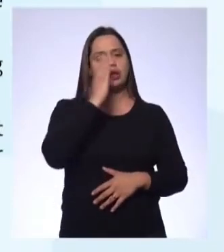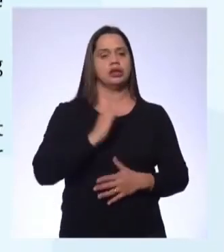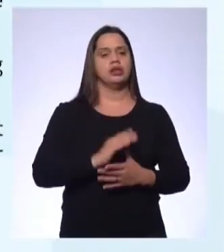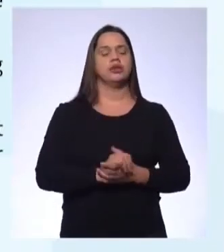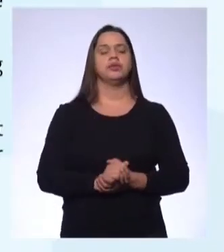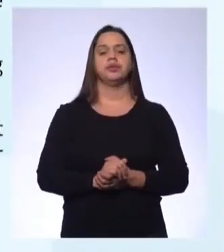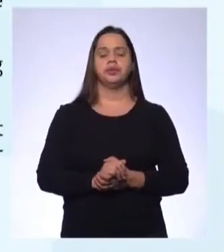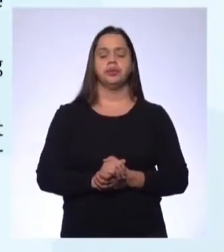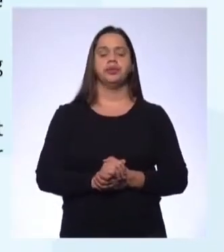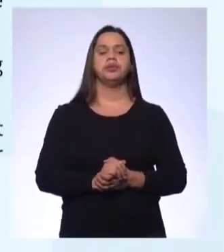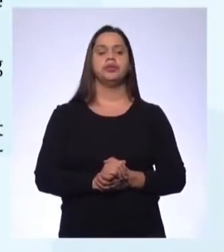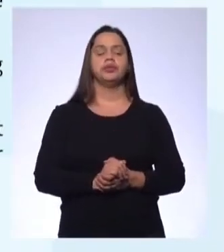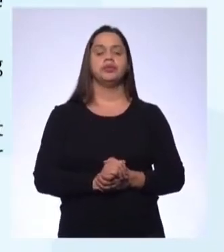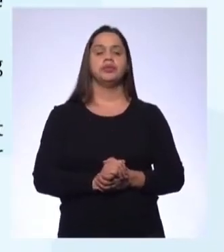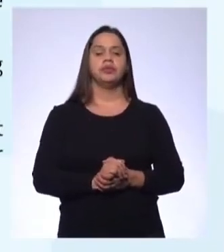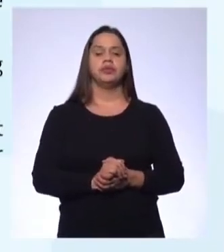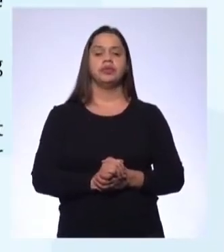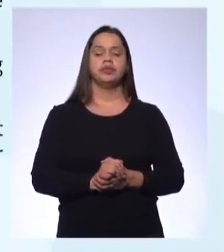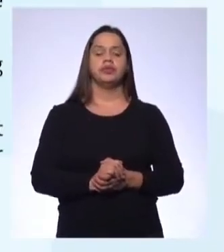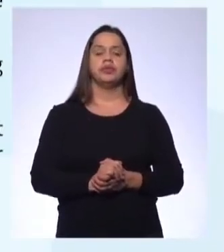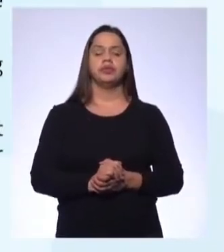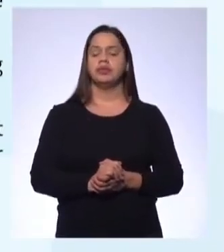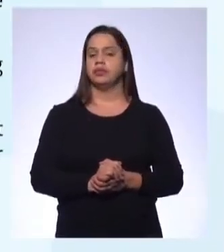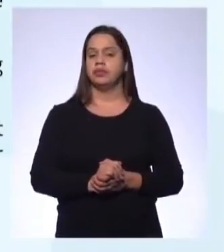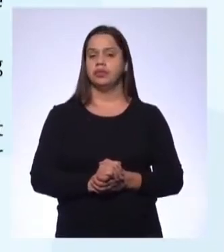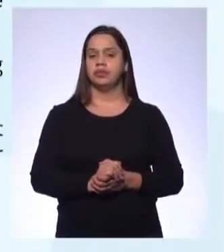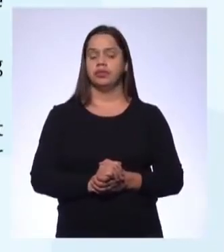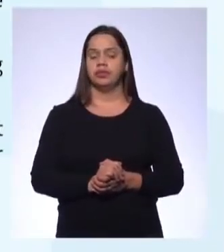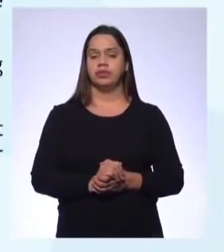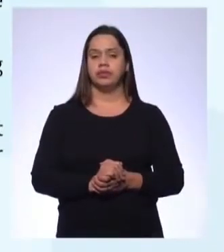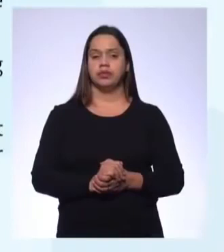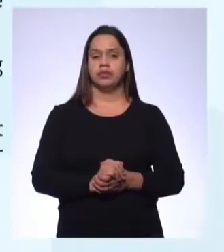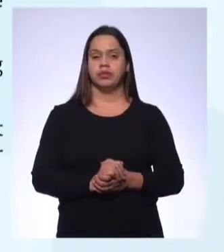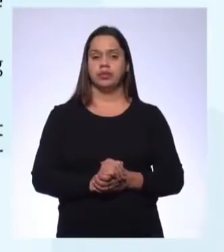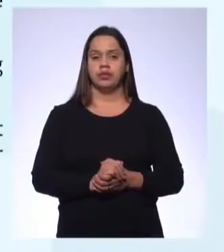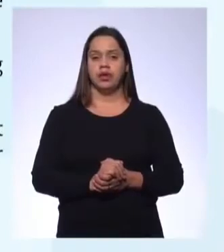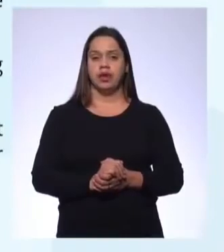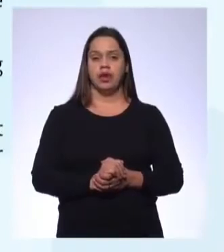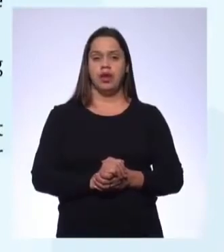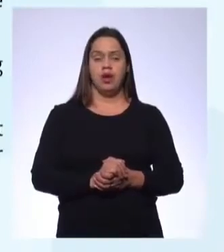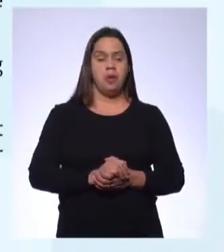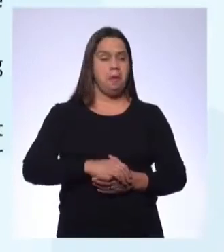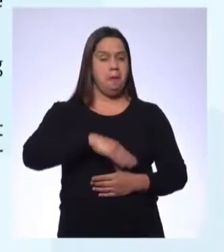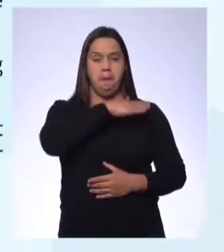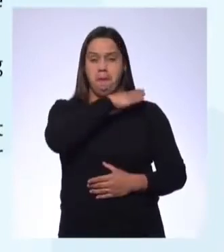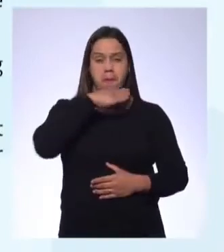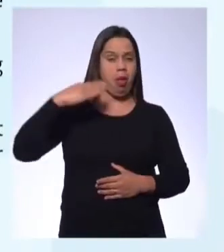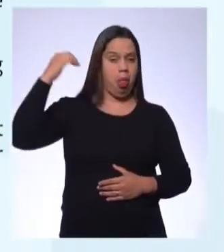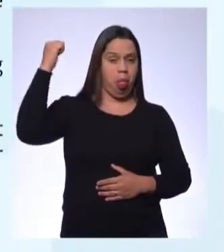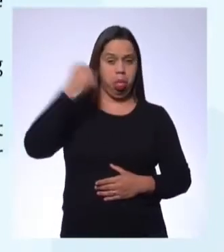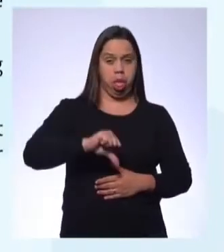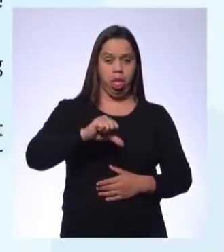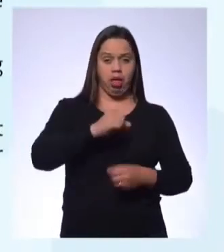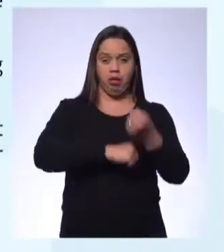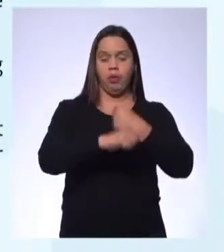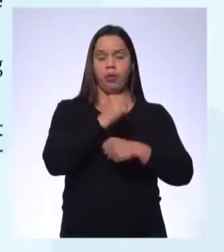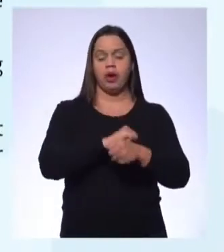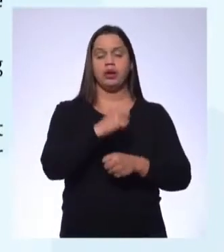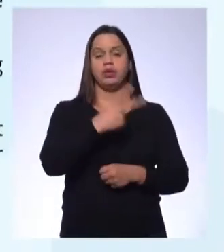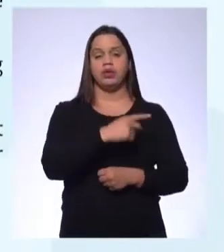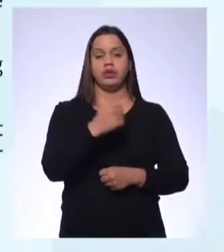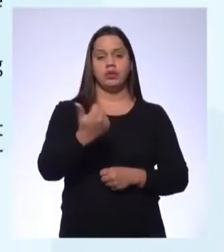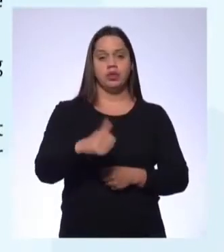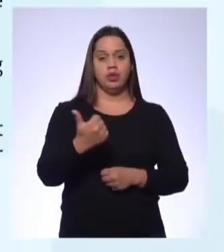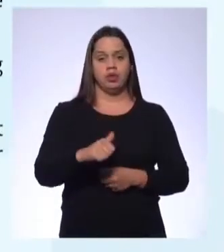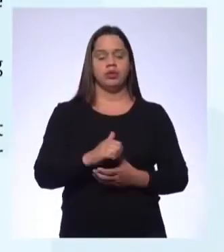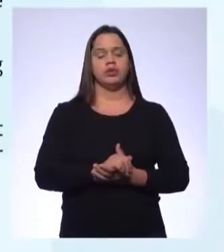in 2011. O mais mortífero, foi em 2011. When whole